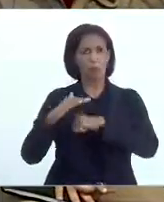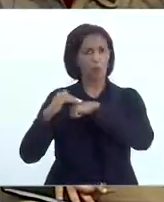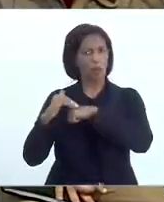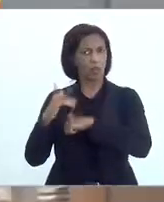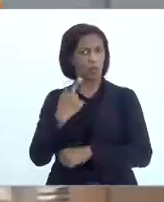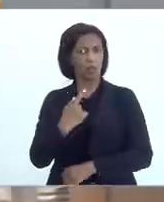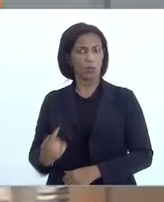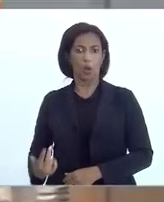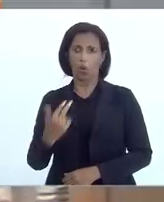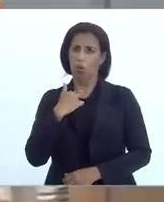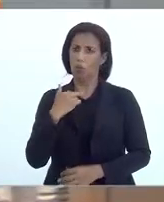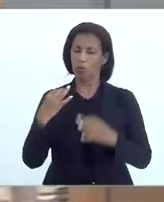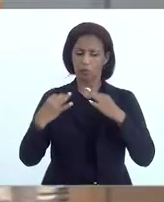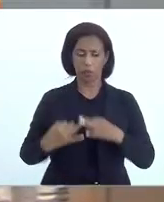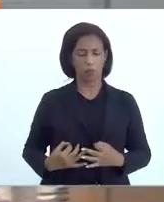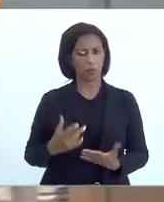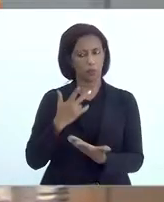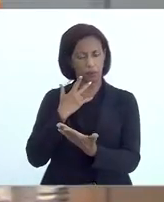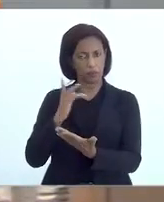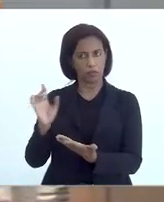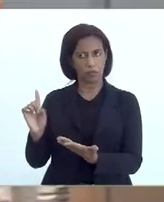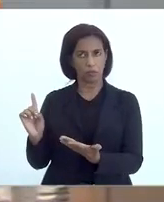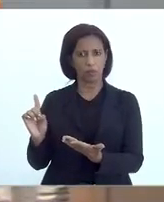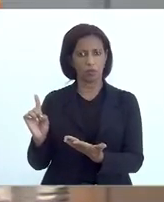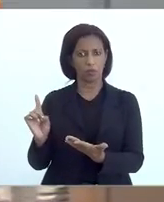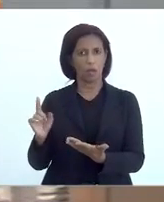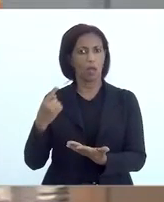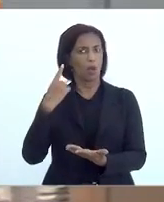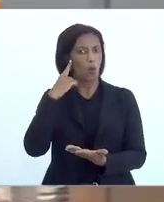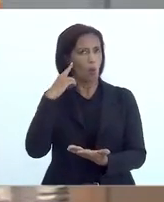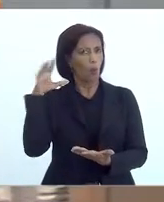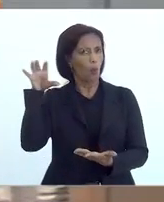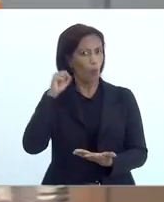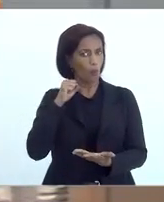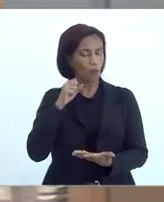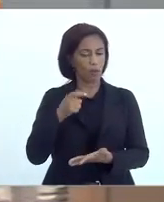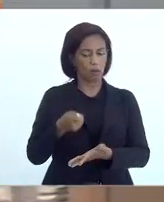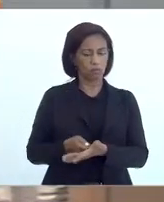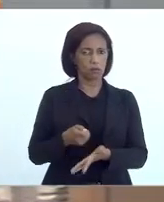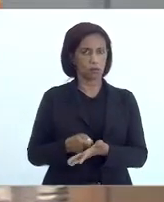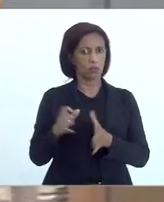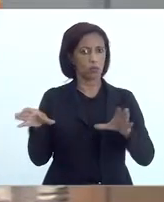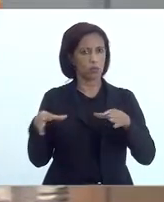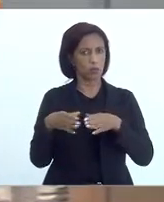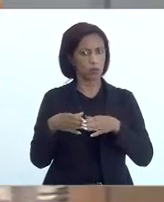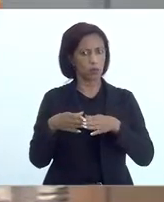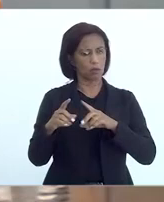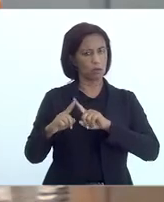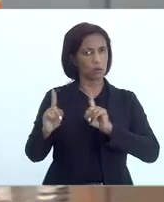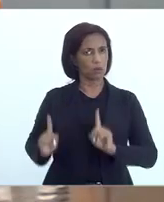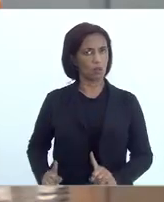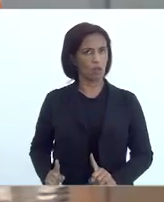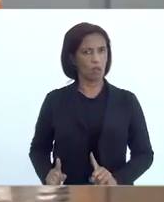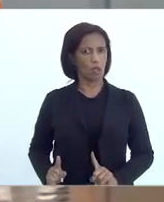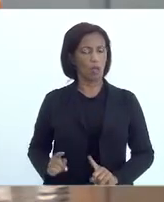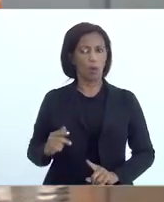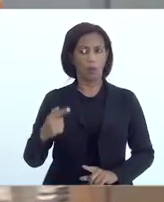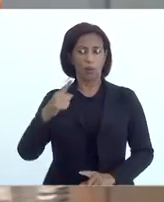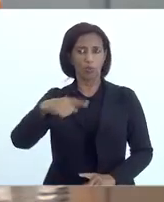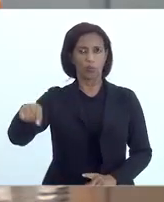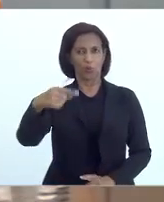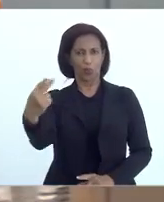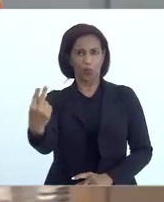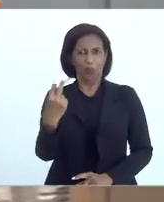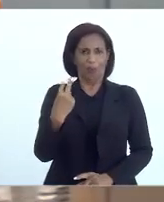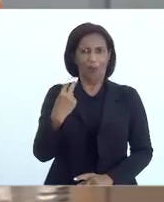confirmo Agora eu não posso sinceramente leva o senhor não escutar discurso duro no âmbito da comissão de servidores Por que faz crescer para